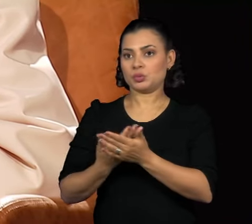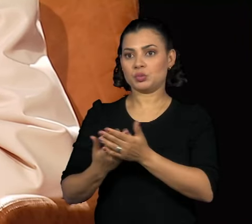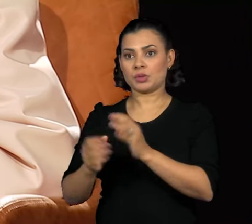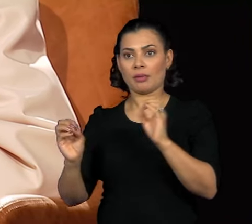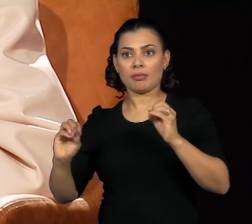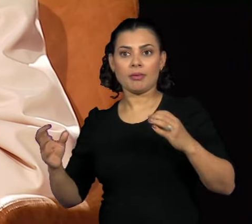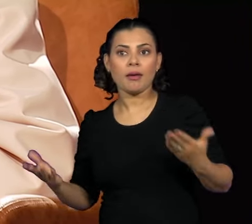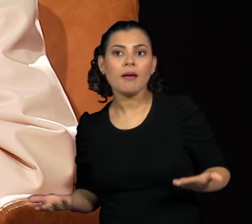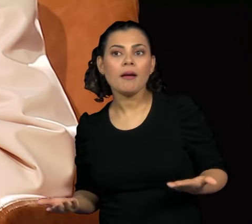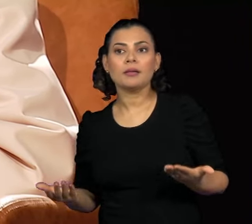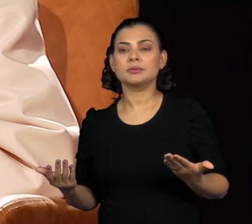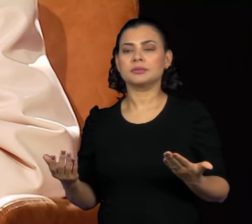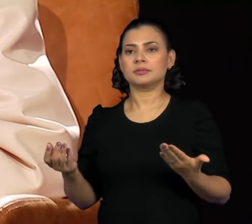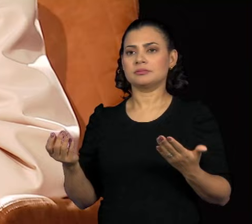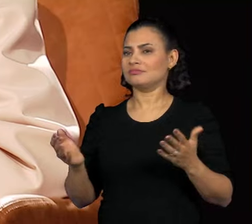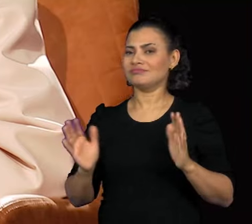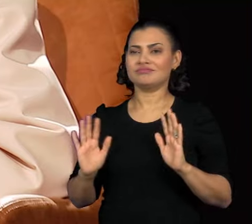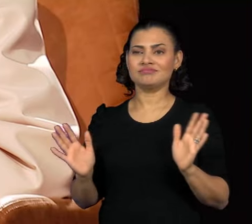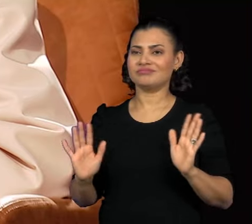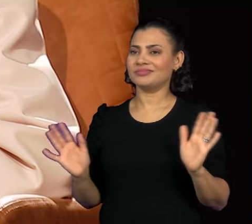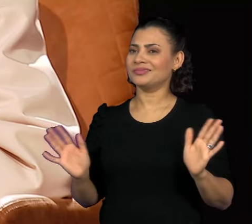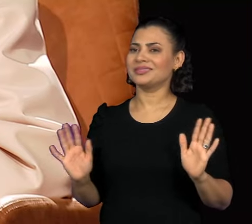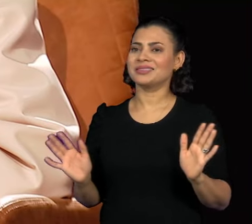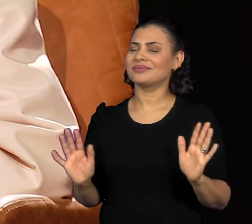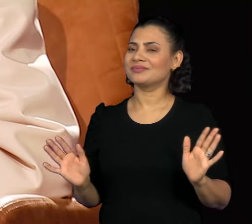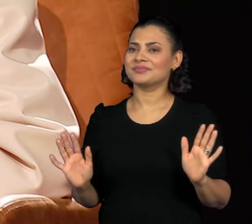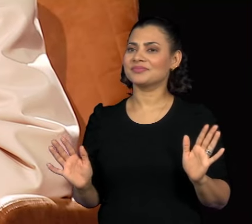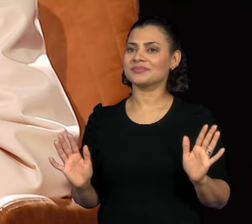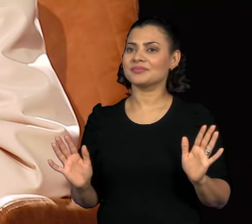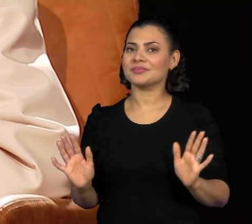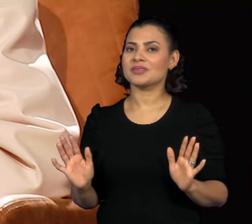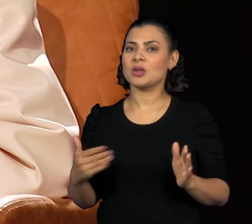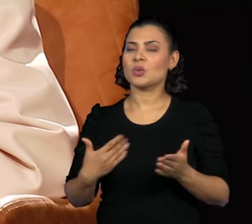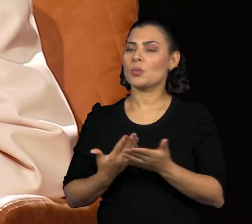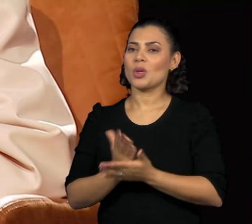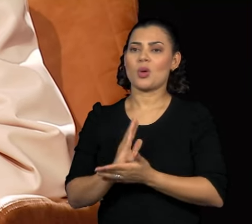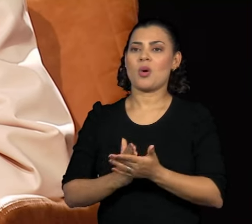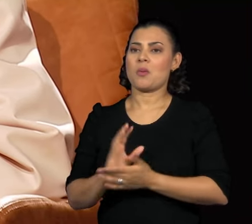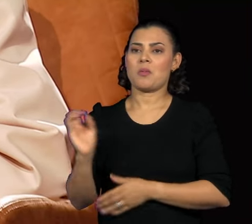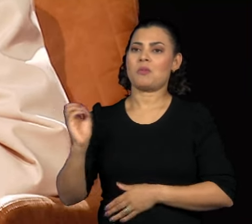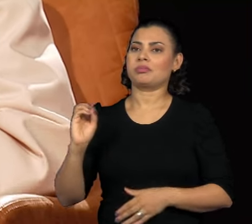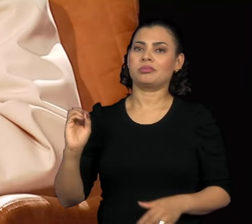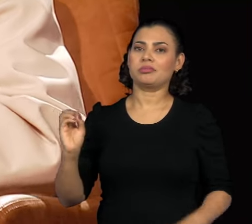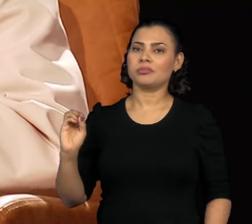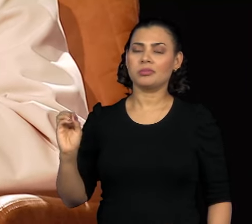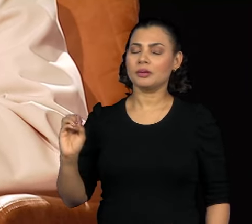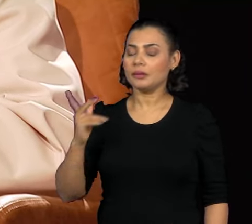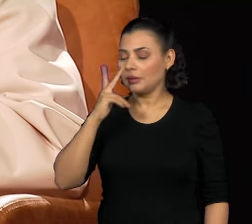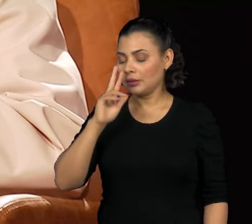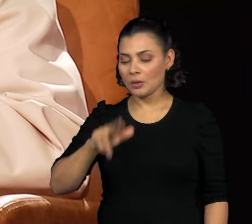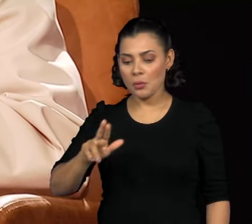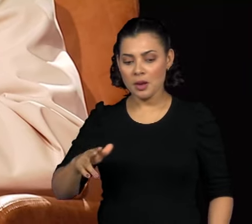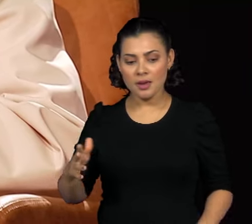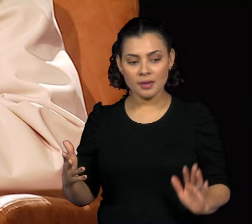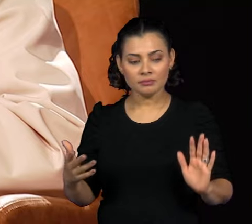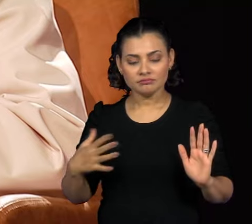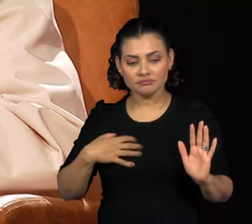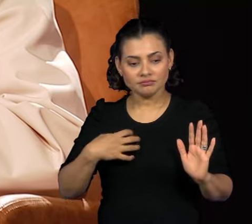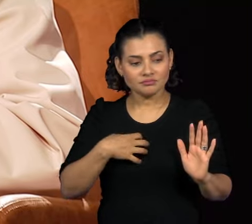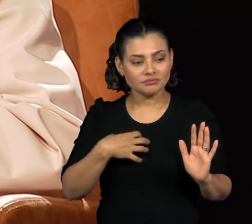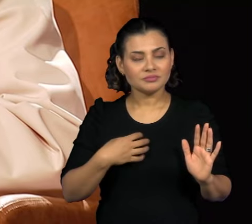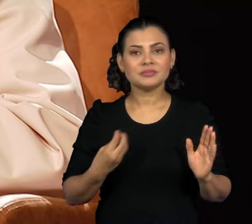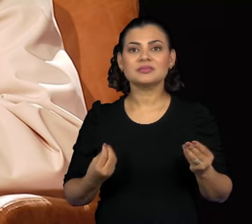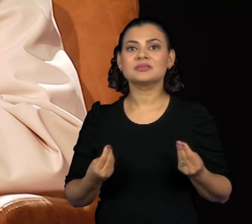pude me formar, mas isso não incomoda, isso não faz com que eu fique,